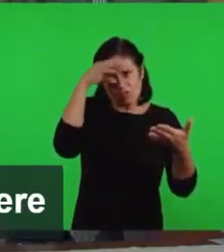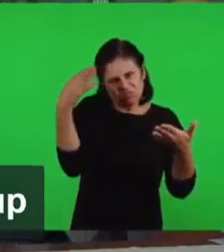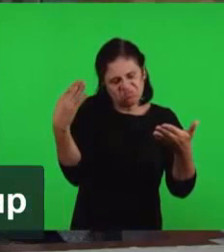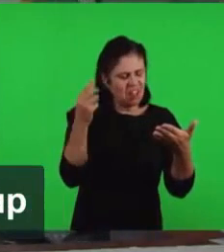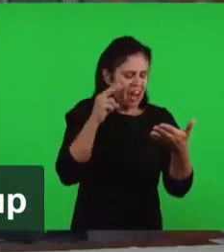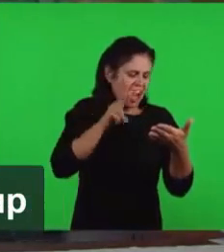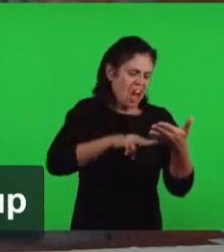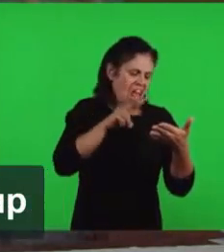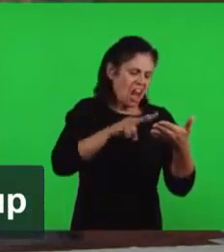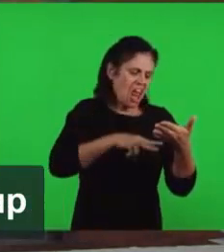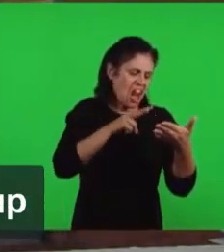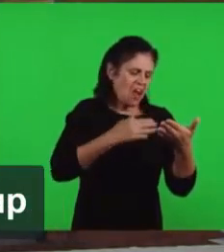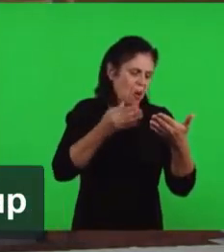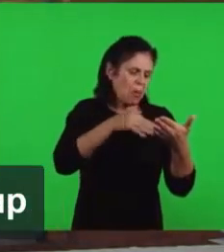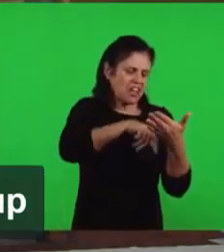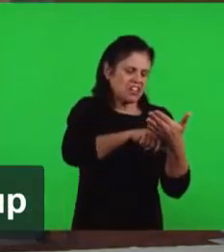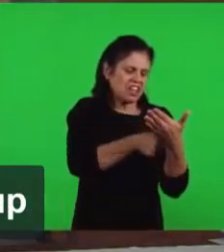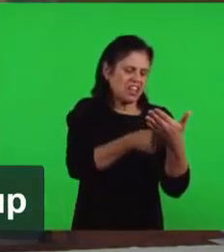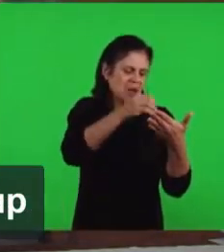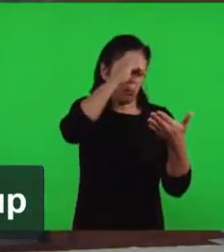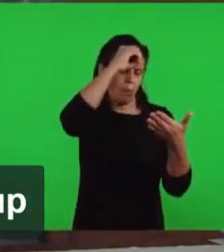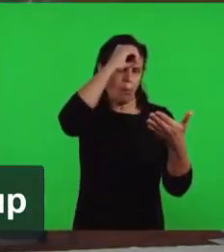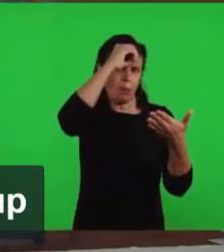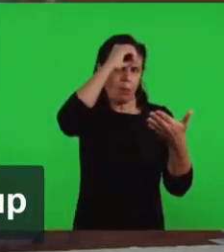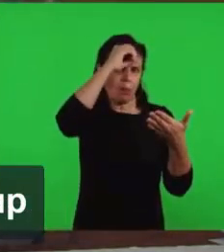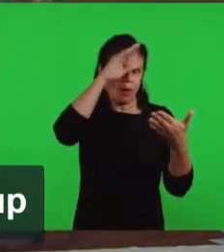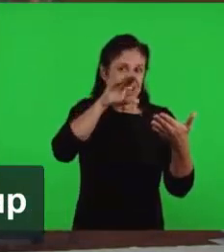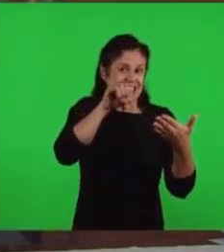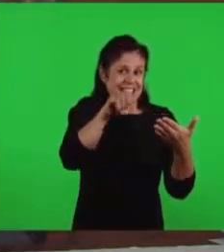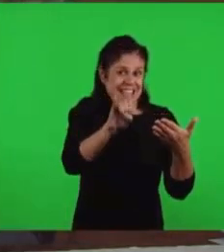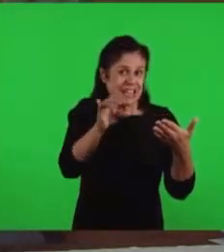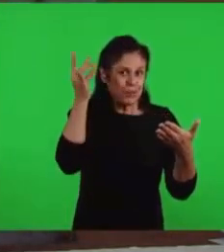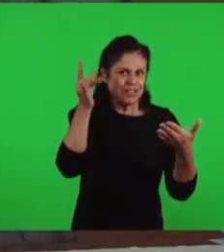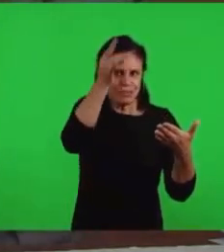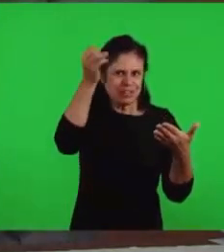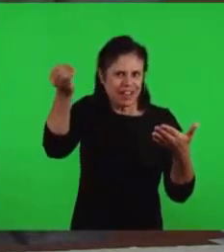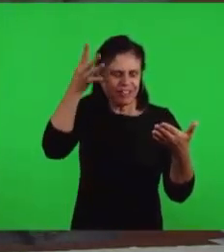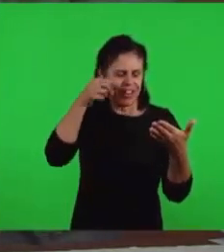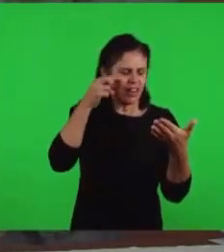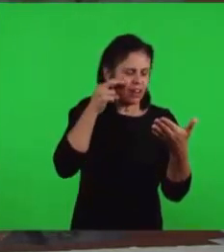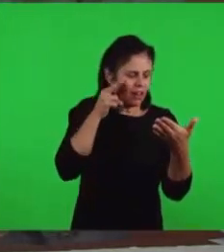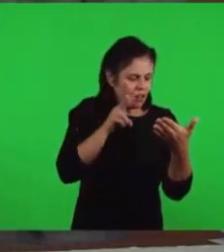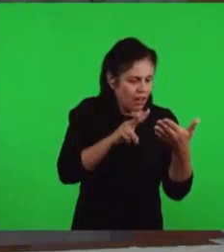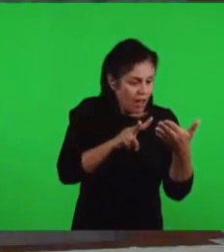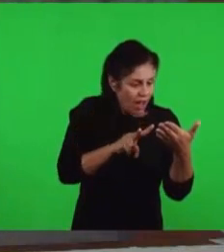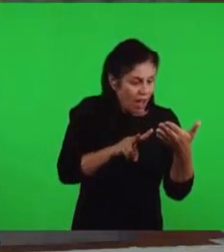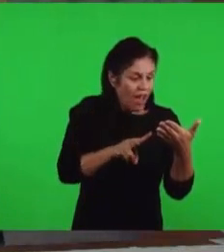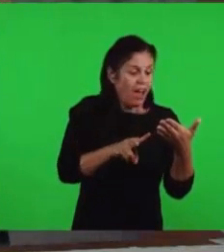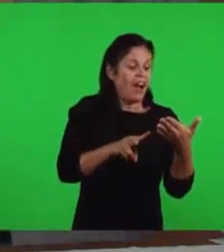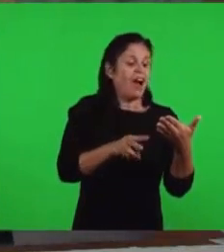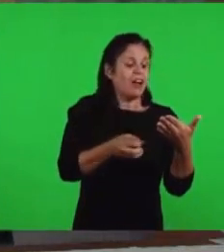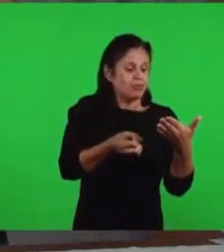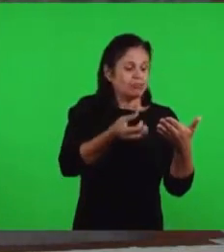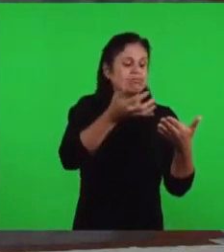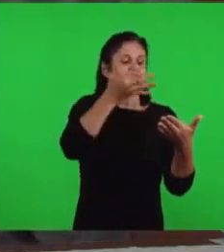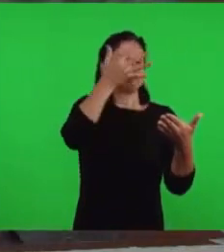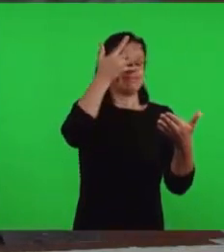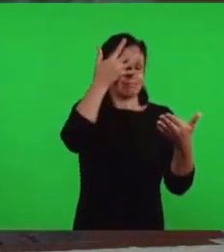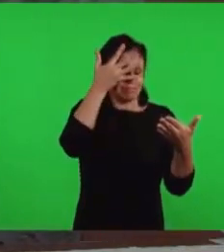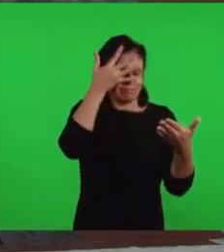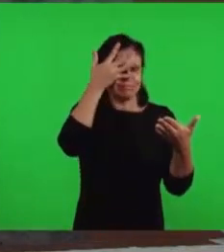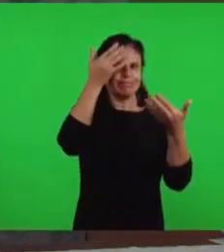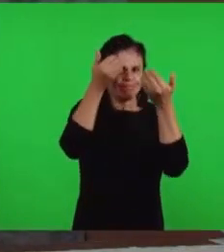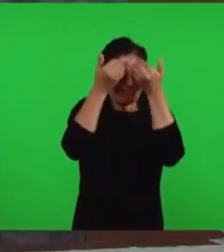selos aqui no outro cada um e cada um tá direcionado para um grupo de pessoas nós estamos fazendo isso